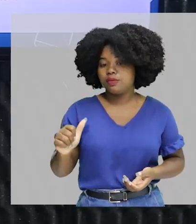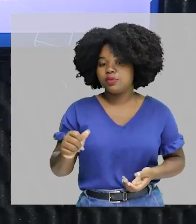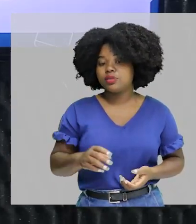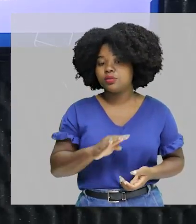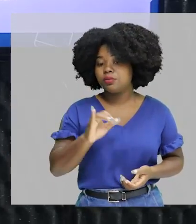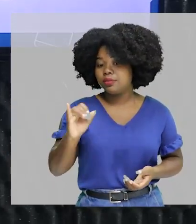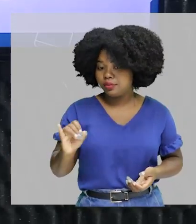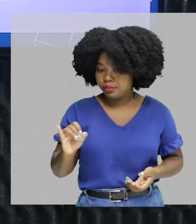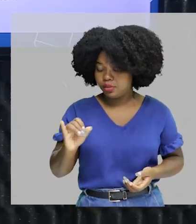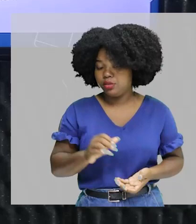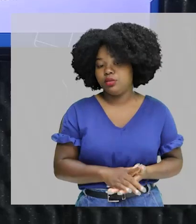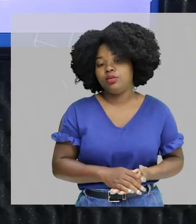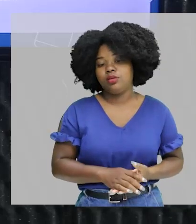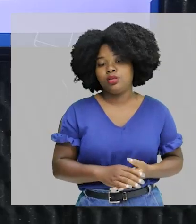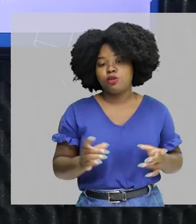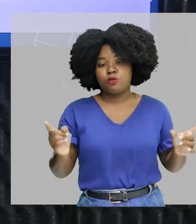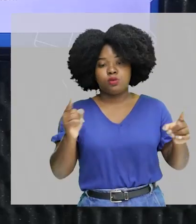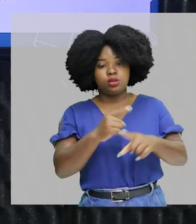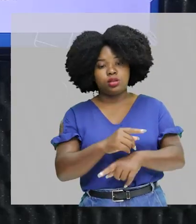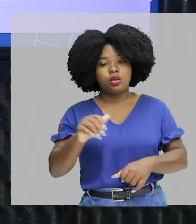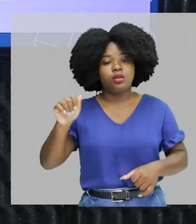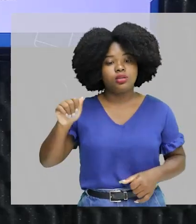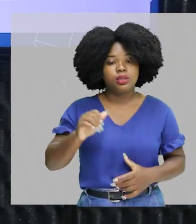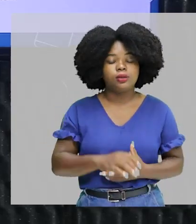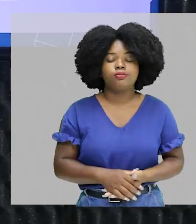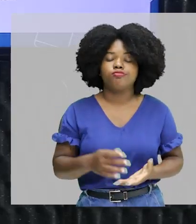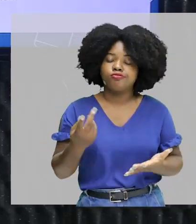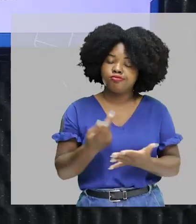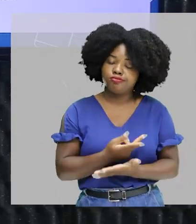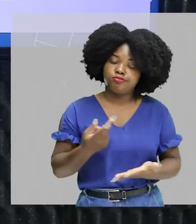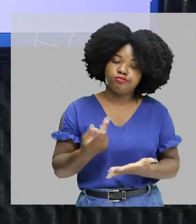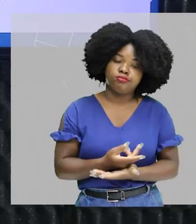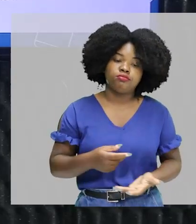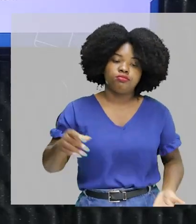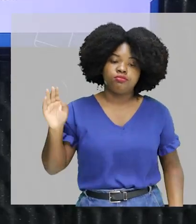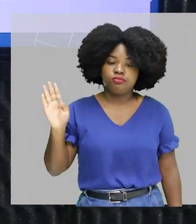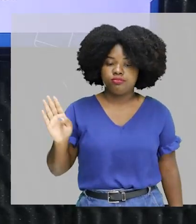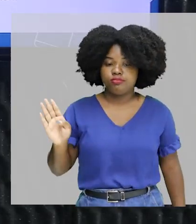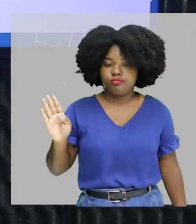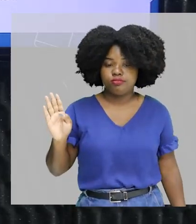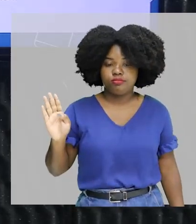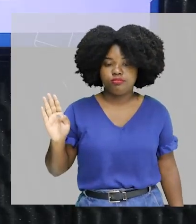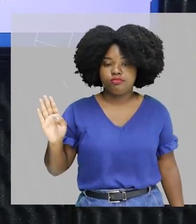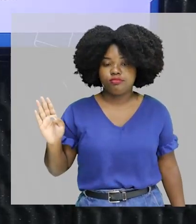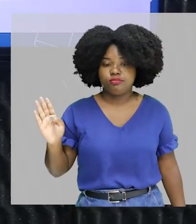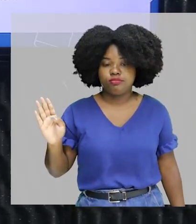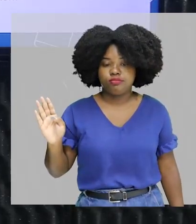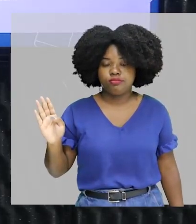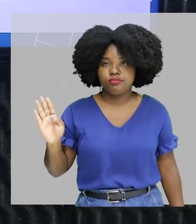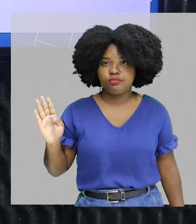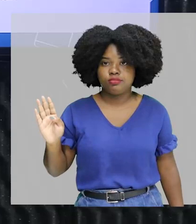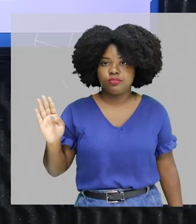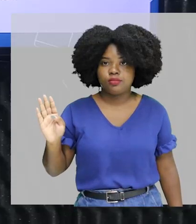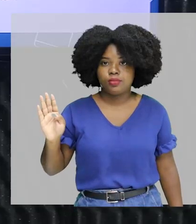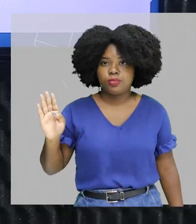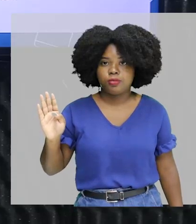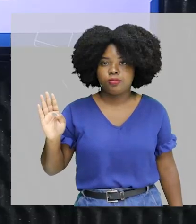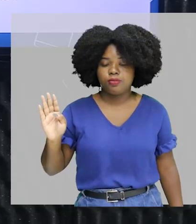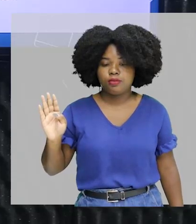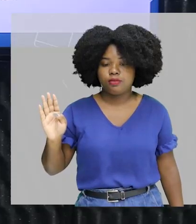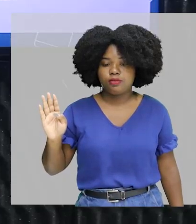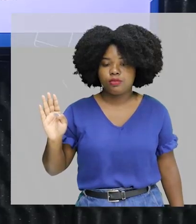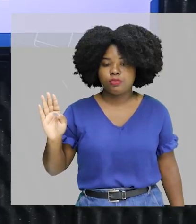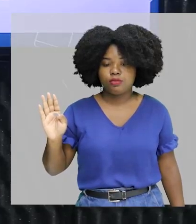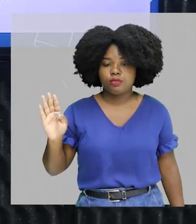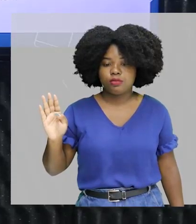bilaterais, tá bom? Então é o inverso, a letra A. Tá errado aí. Letra B. Os machos